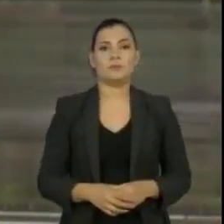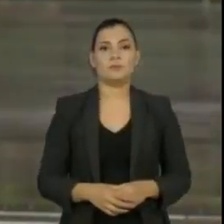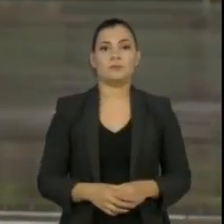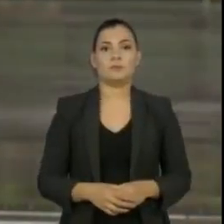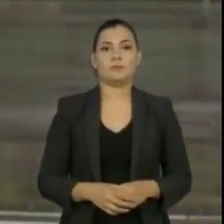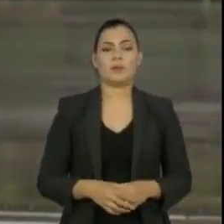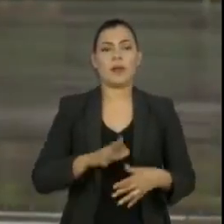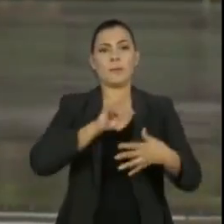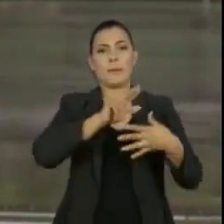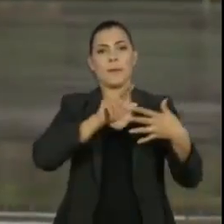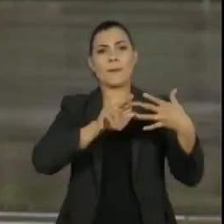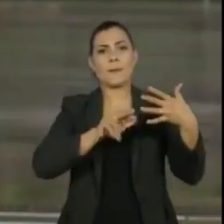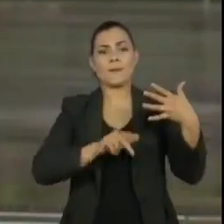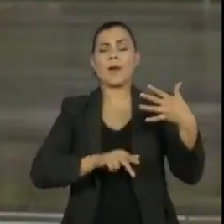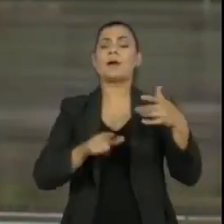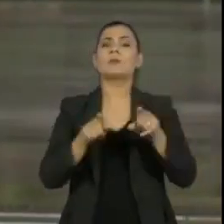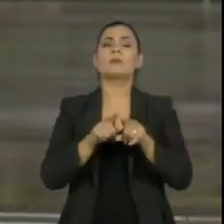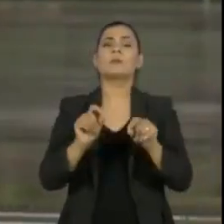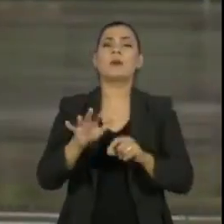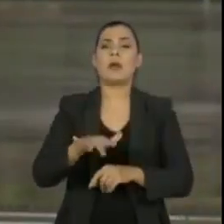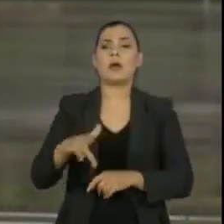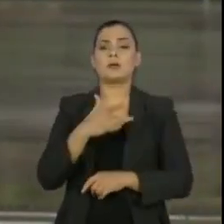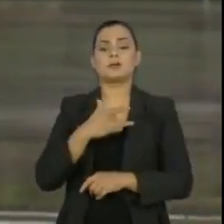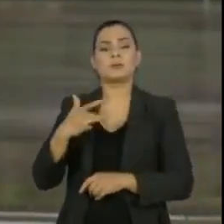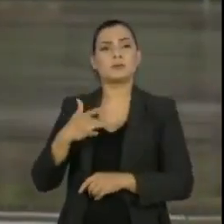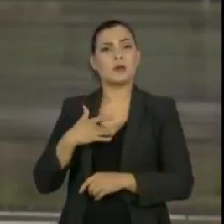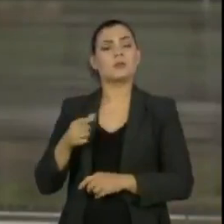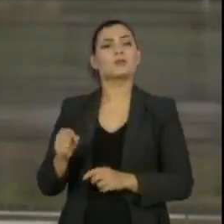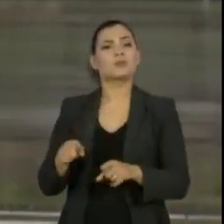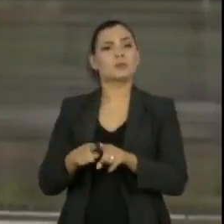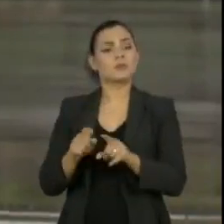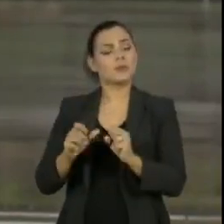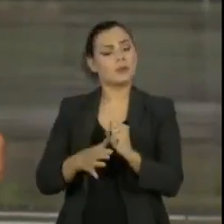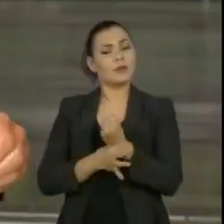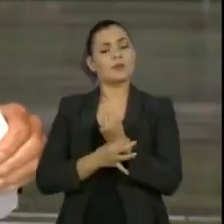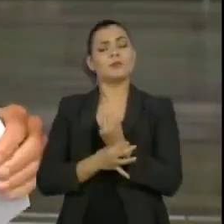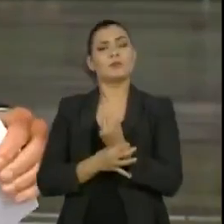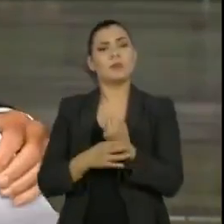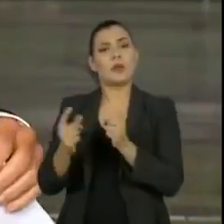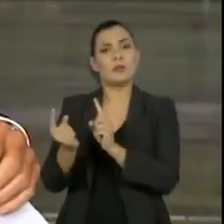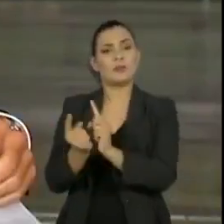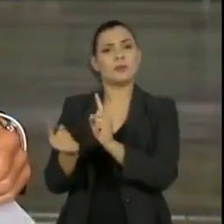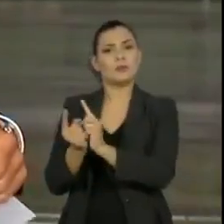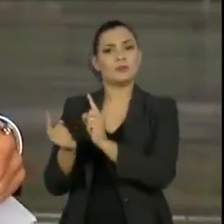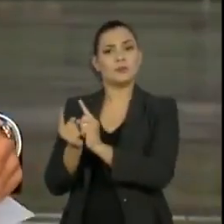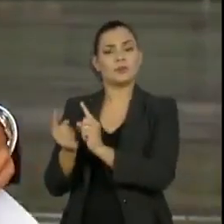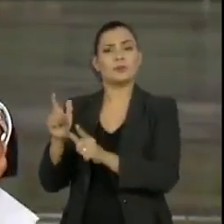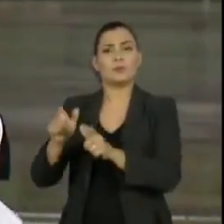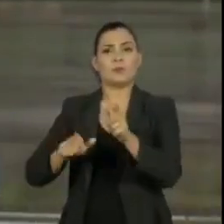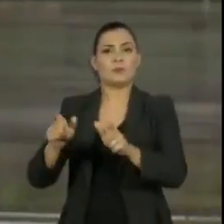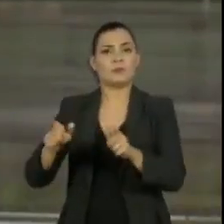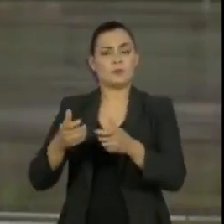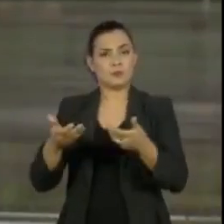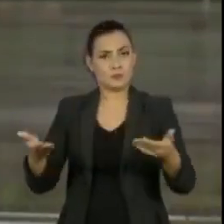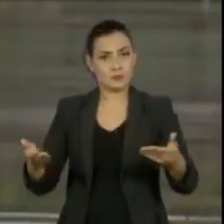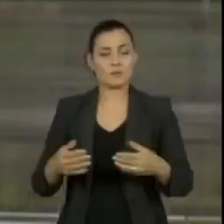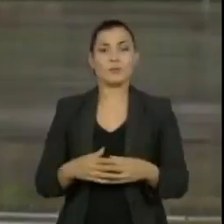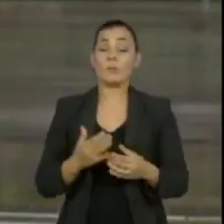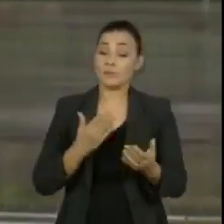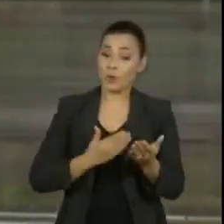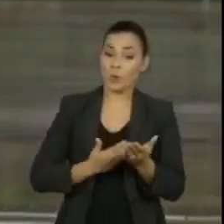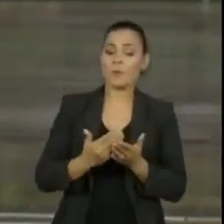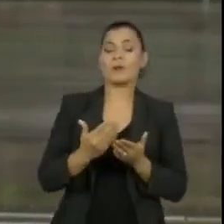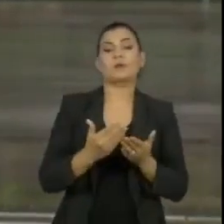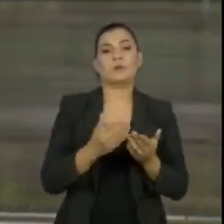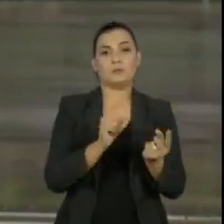Este conjunto de medidas vai reforçar o sistema de saúde e garantir o atendimento a todos. Desde o início